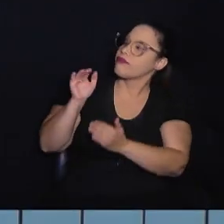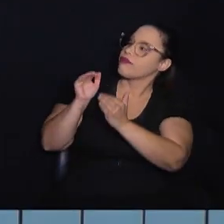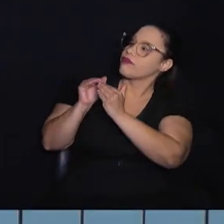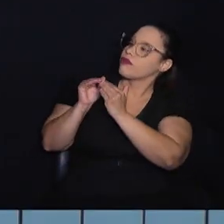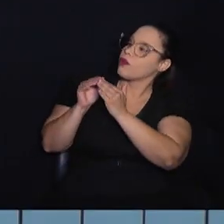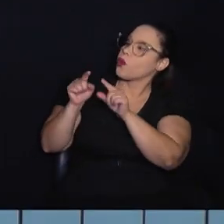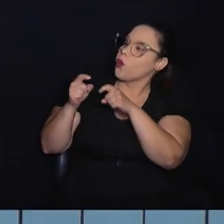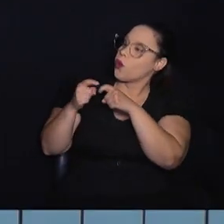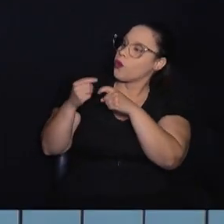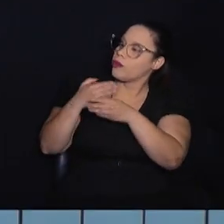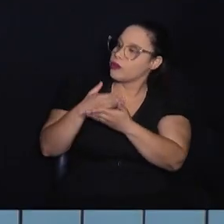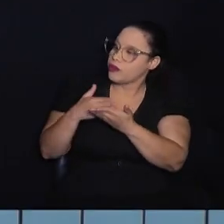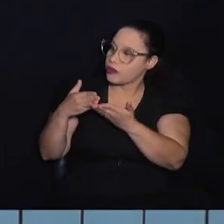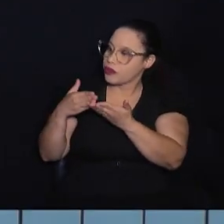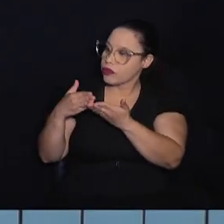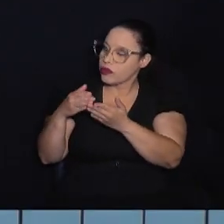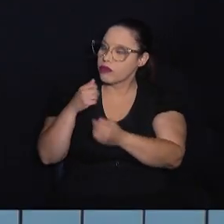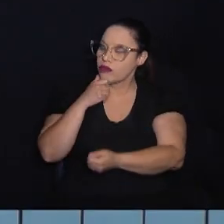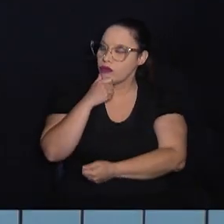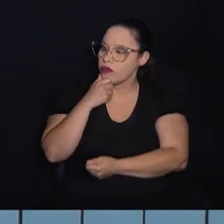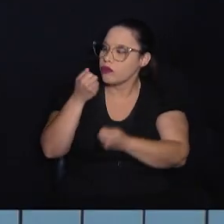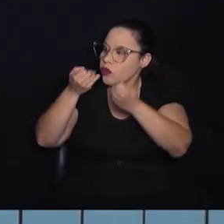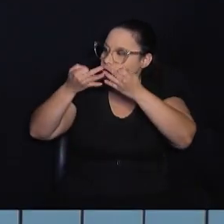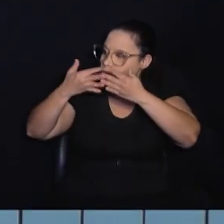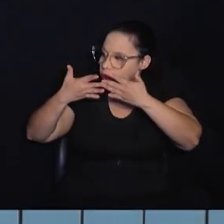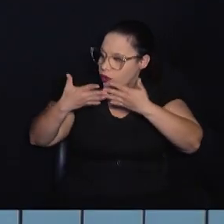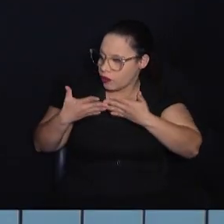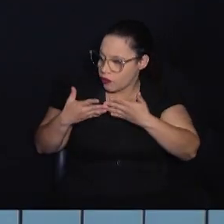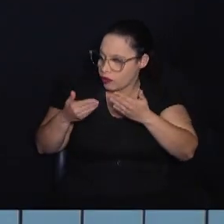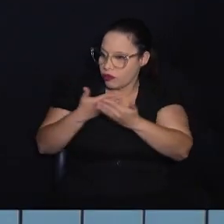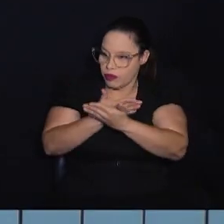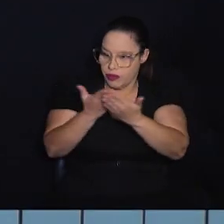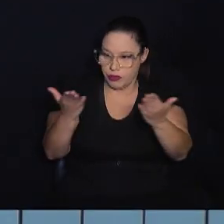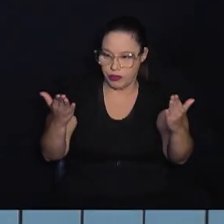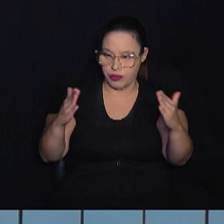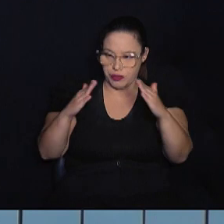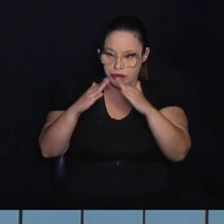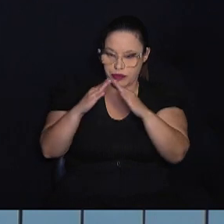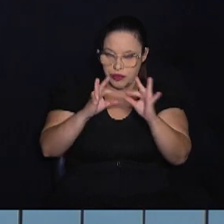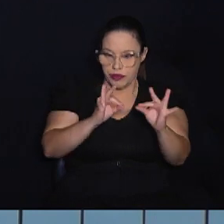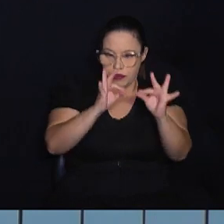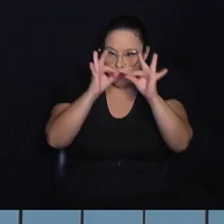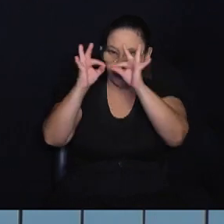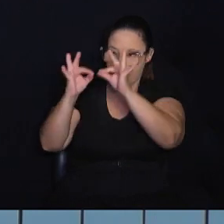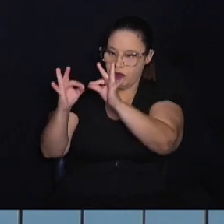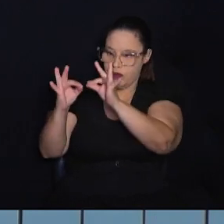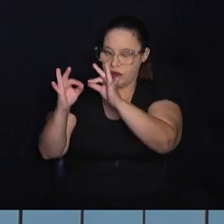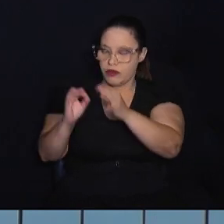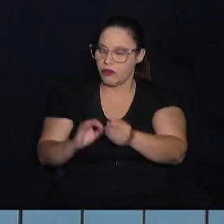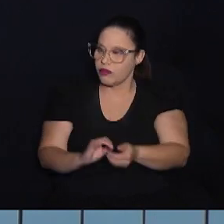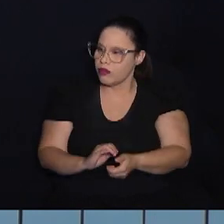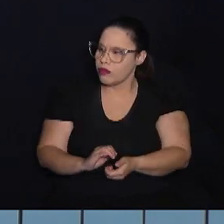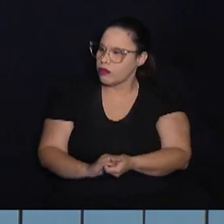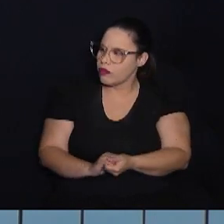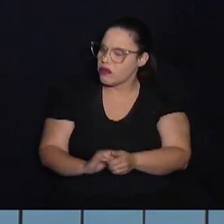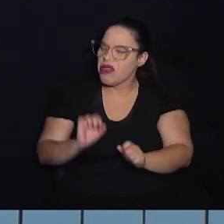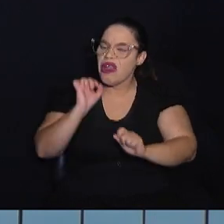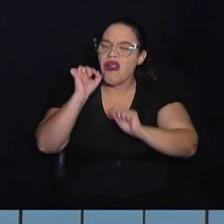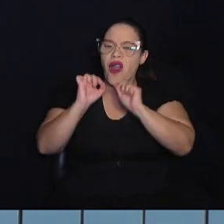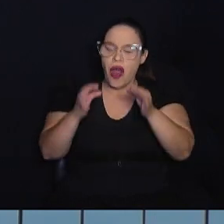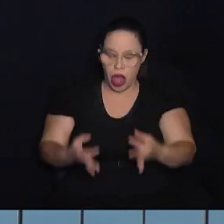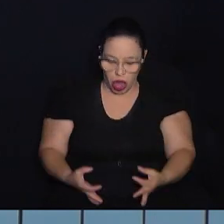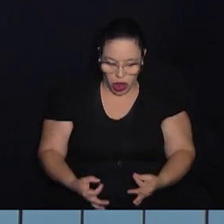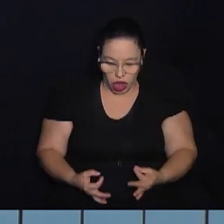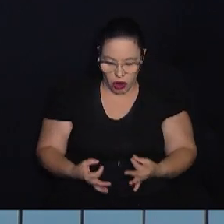Para a gente começar, vamos explicar um pouquinho, né, para o pessoal de casa que está acompanhando aqui o nosso programa, o que que é o câncer